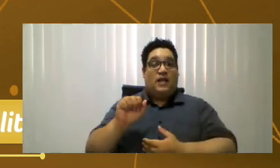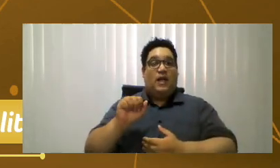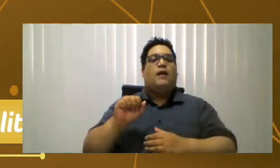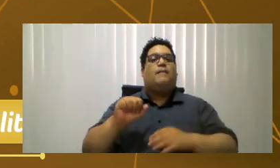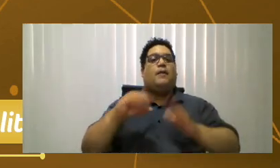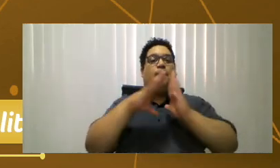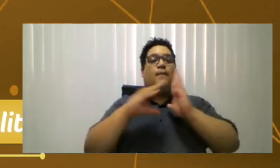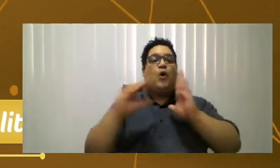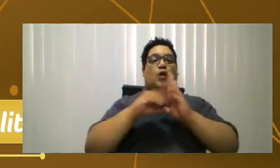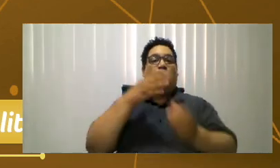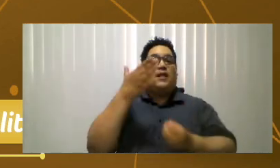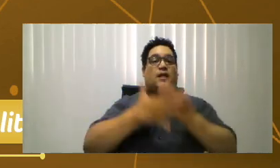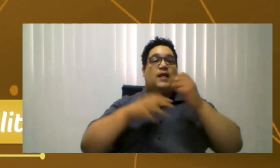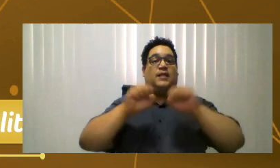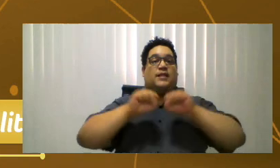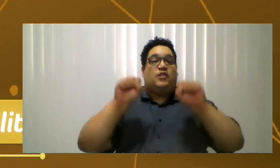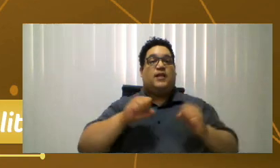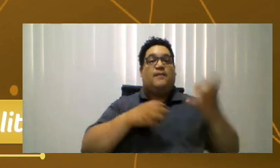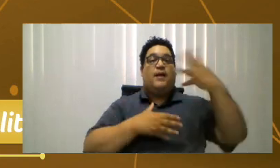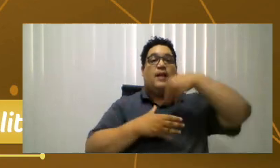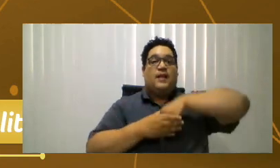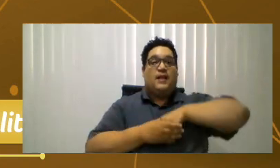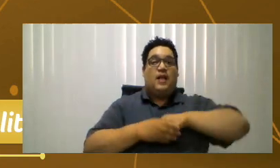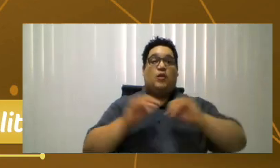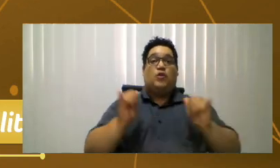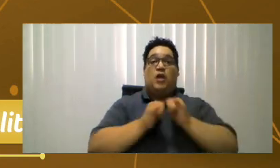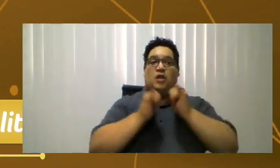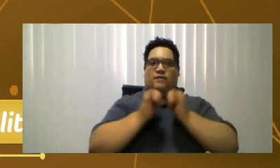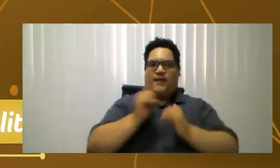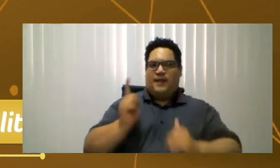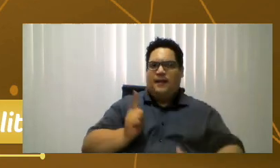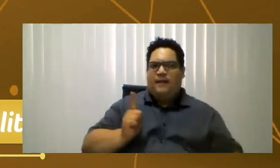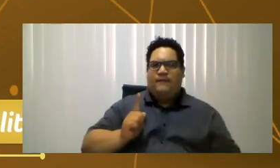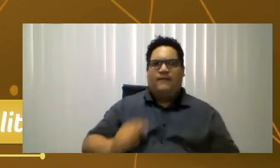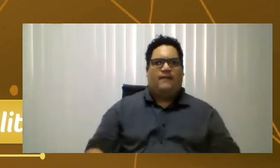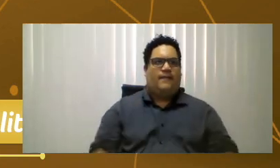do dashboard na Chess. Super interessante.